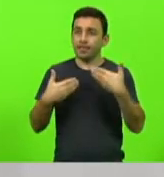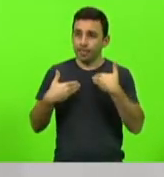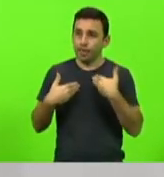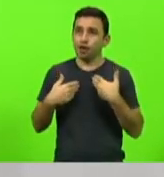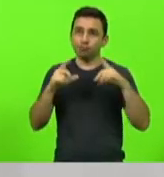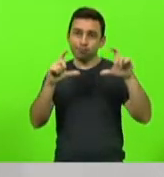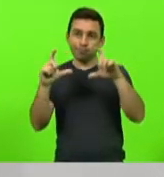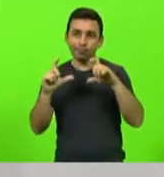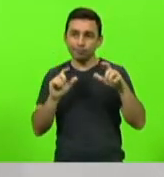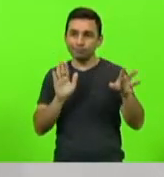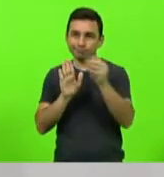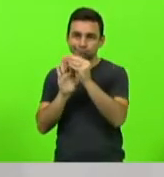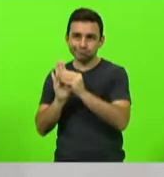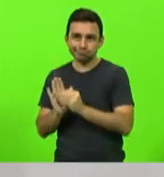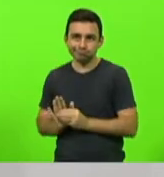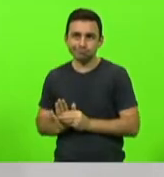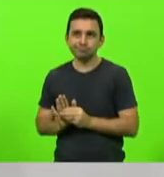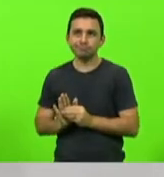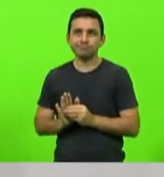hoje,